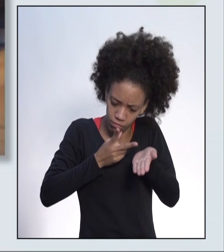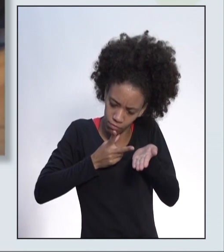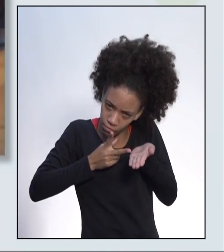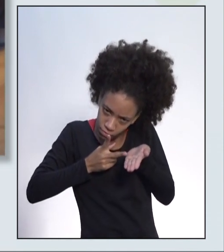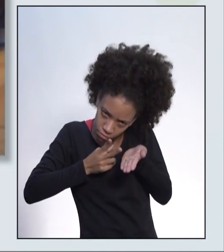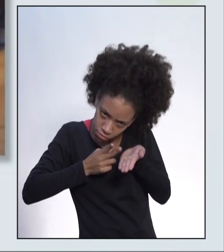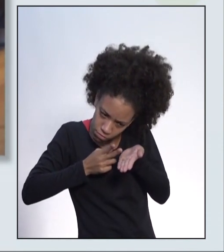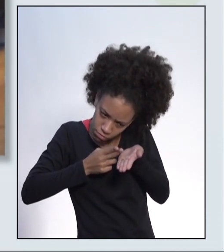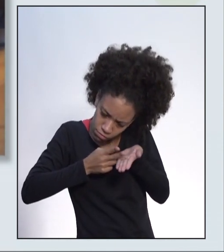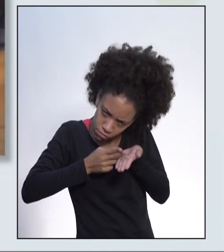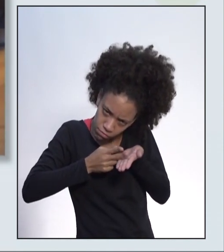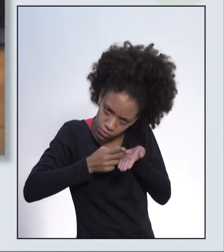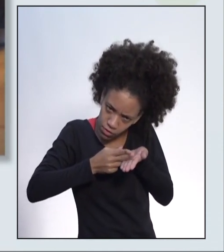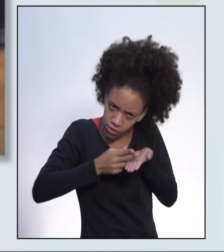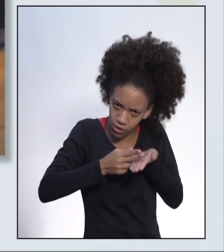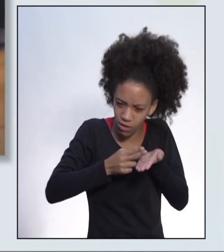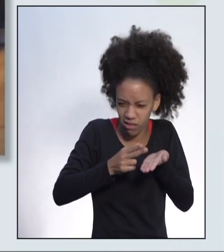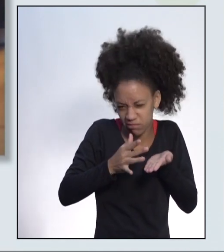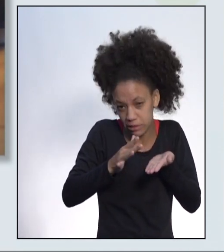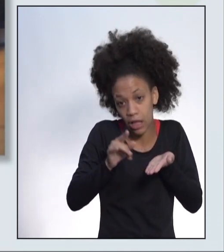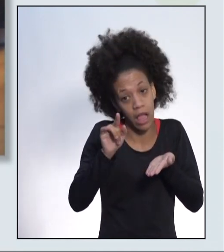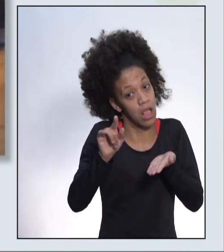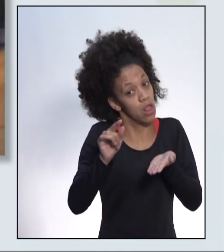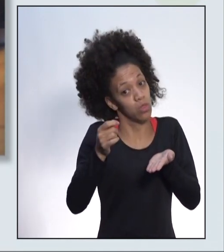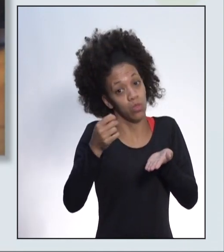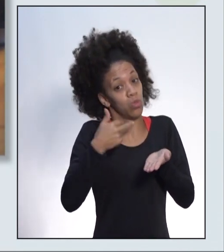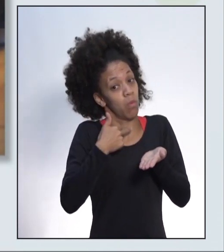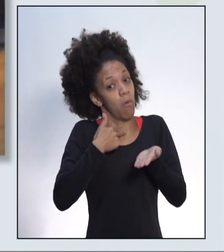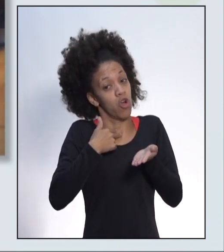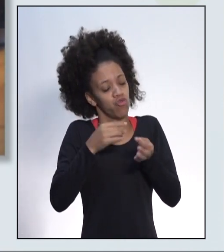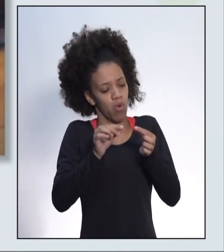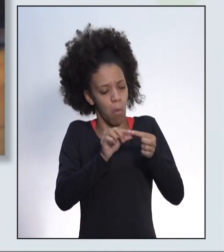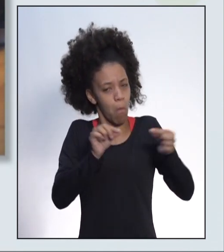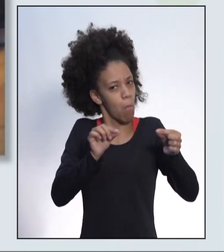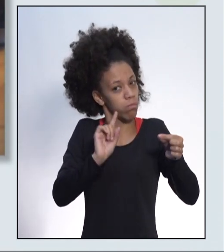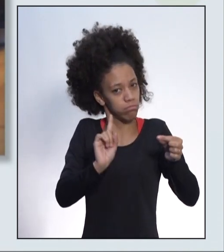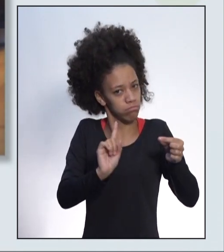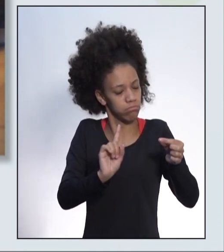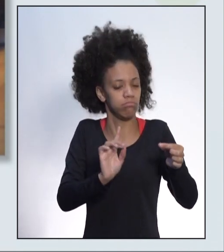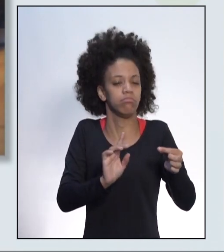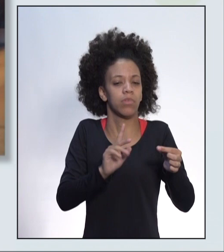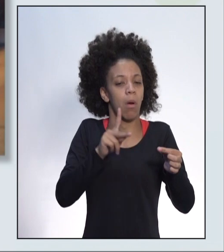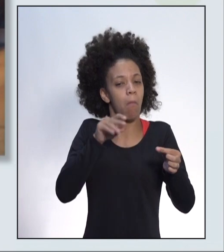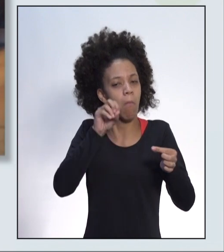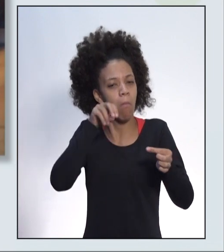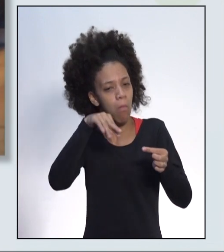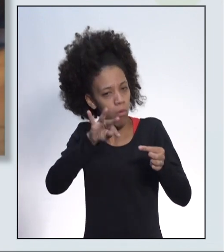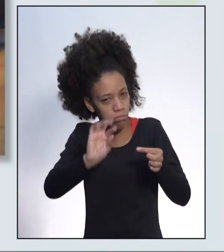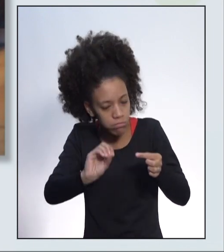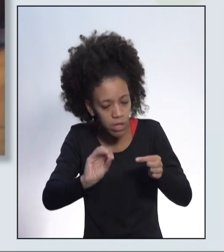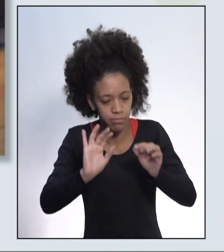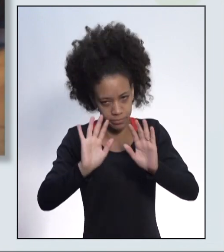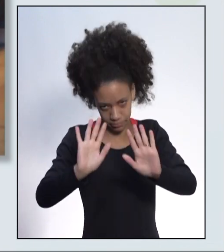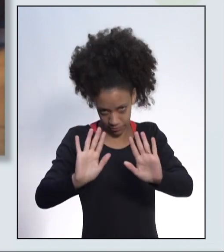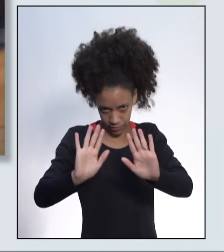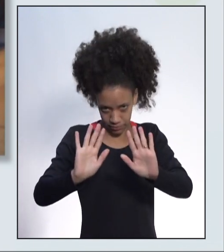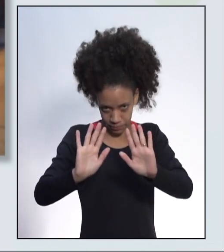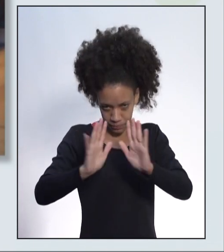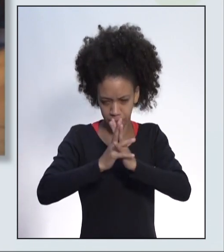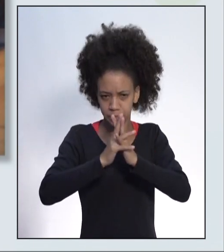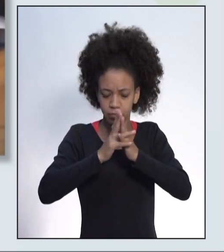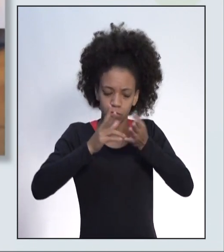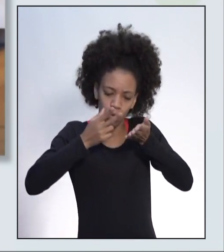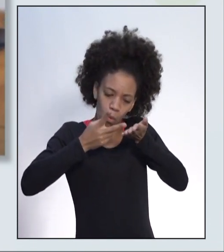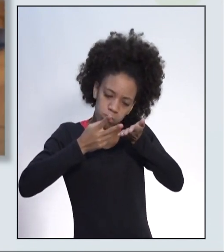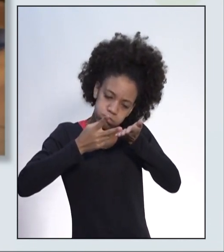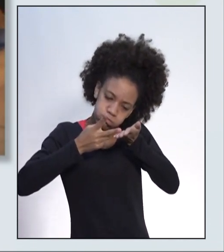tesoura. Aqui a minha tá meio com ponta, né? De vocês é sem ponta. E se vocês forem fazer isso aqui, óbvio, né? E vou